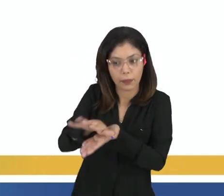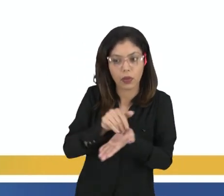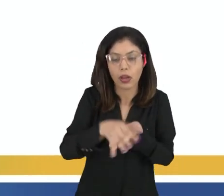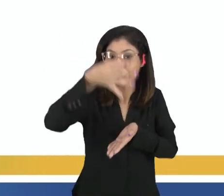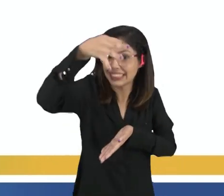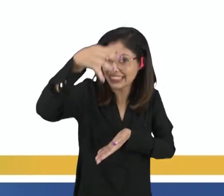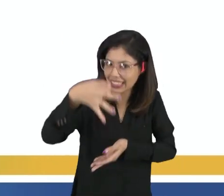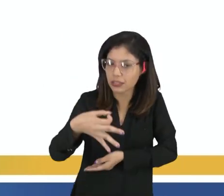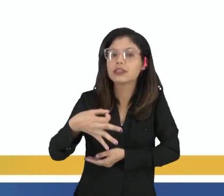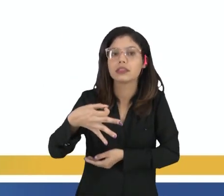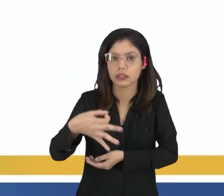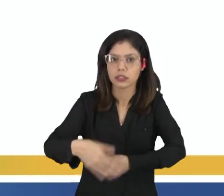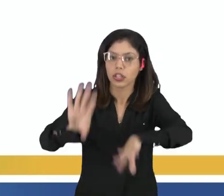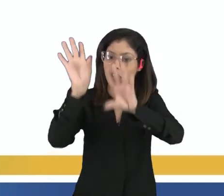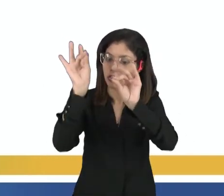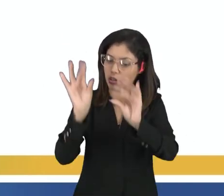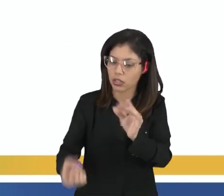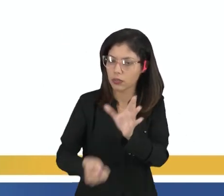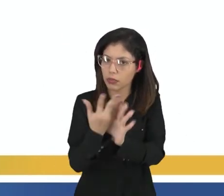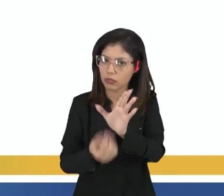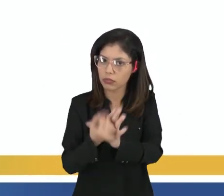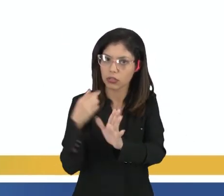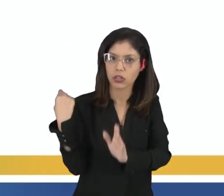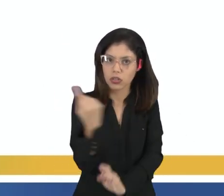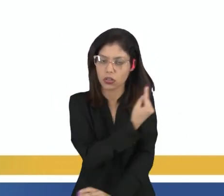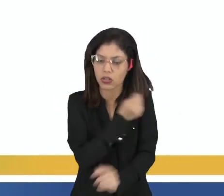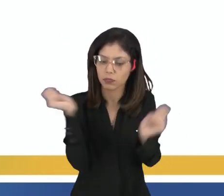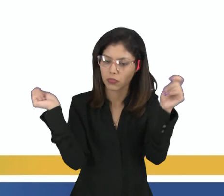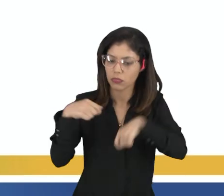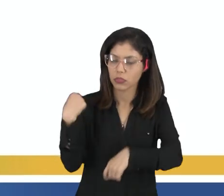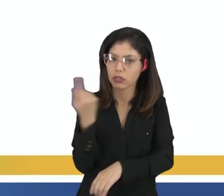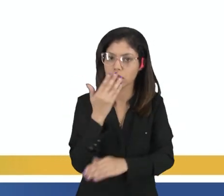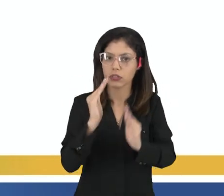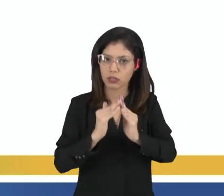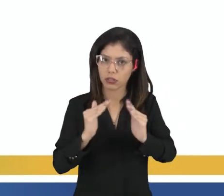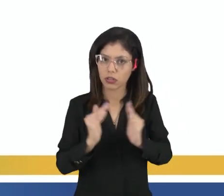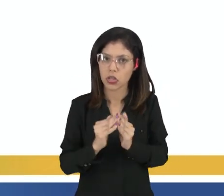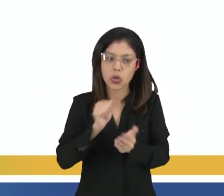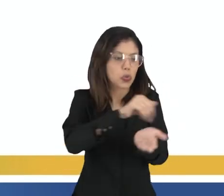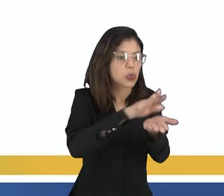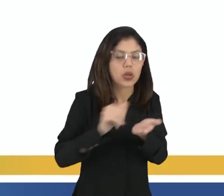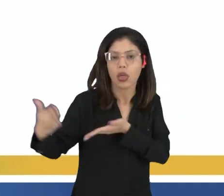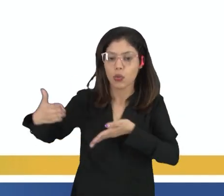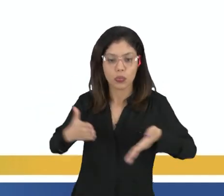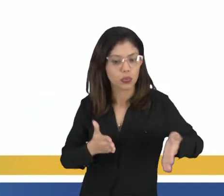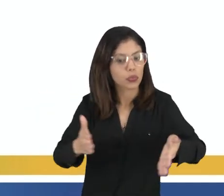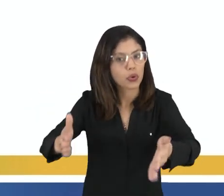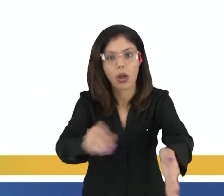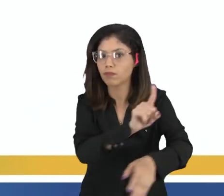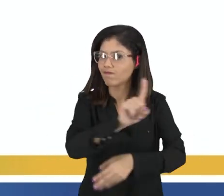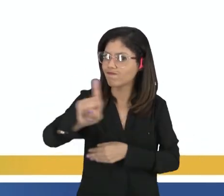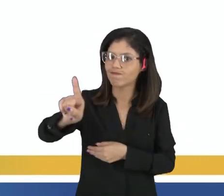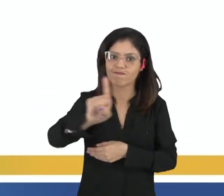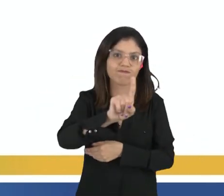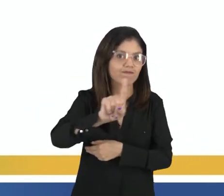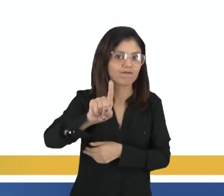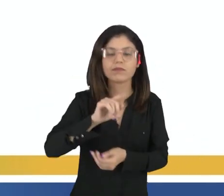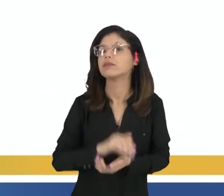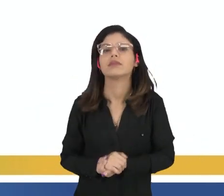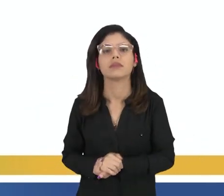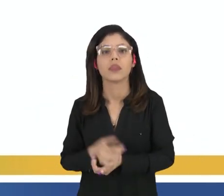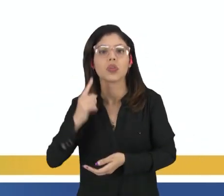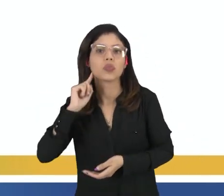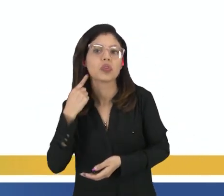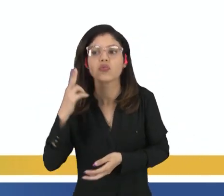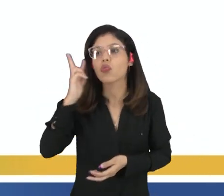descarte correto desses produtos que a gente possui em nossa casa. Não jogar nos rios, não jogar